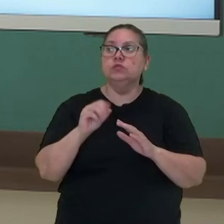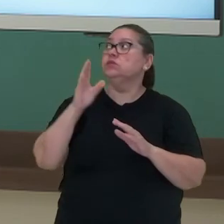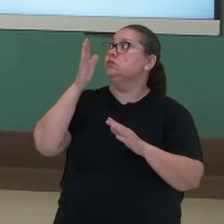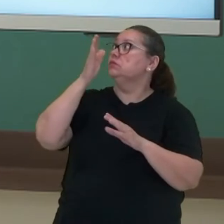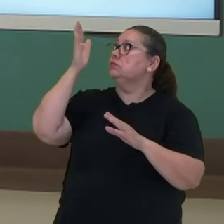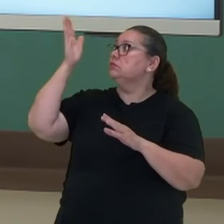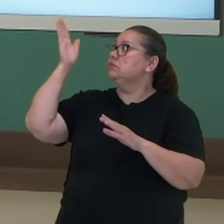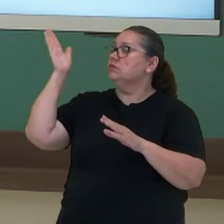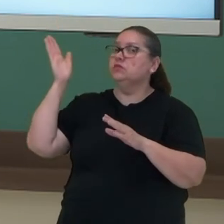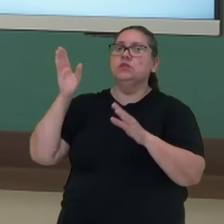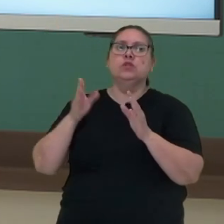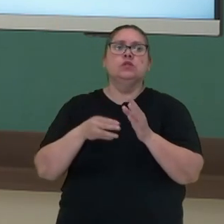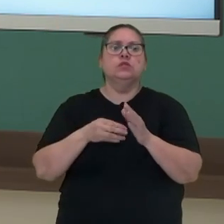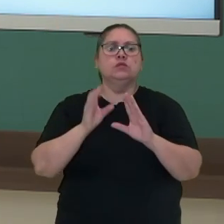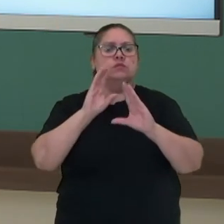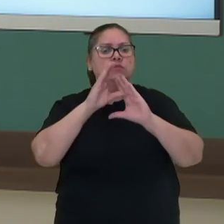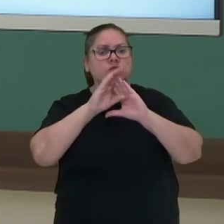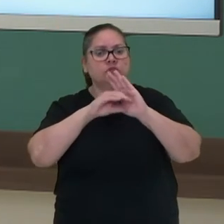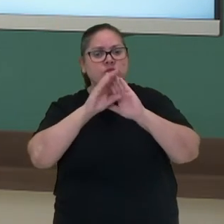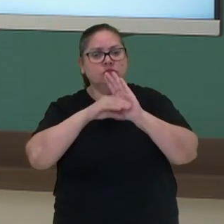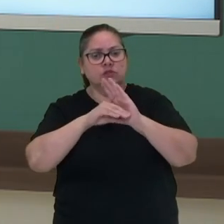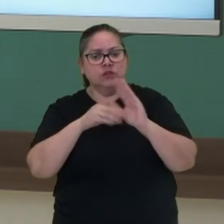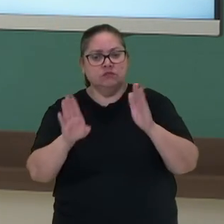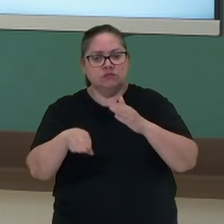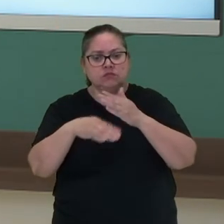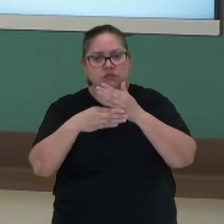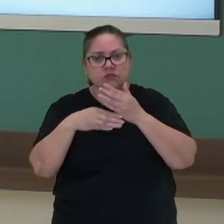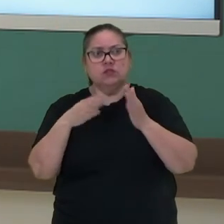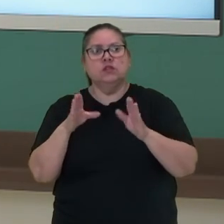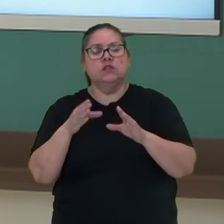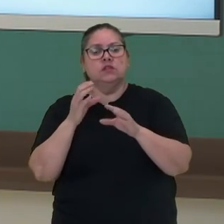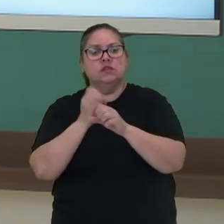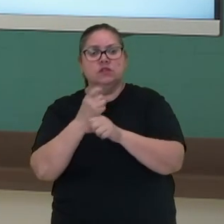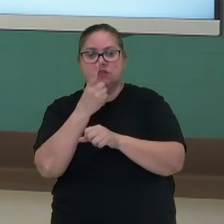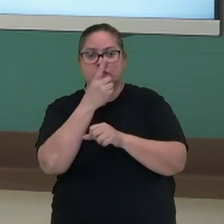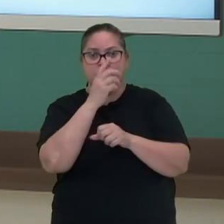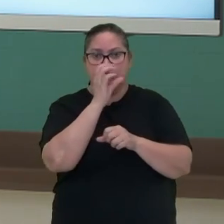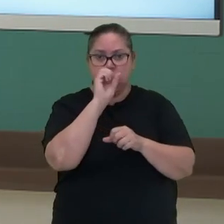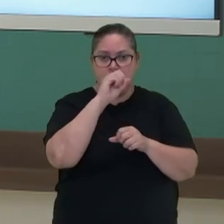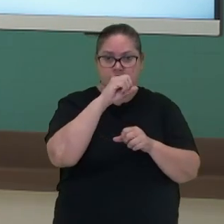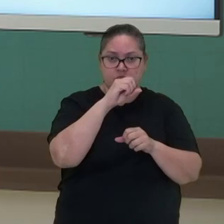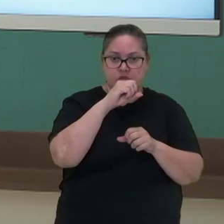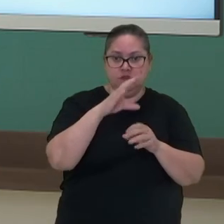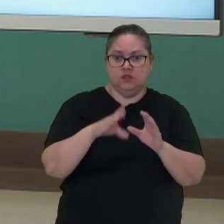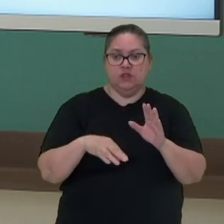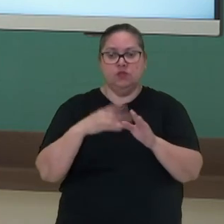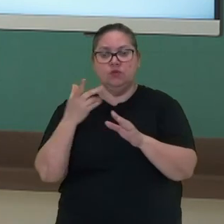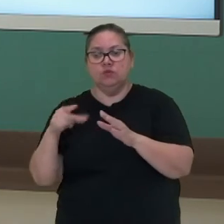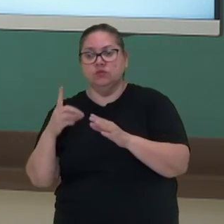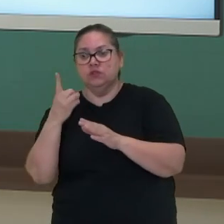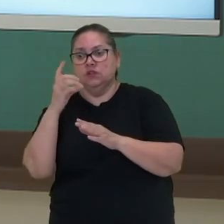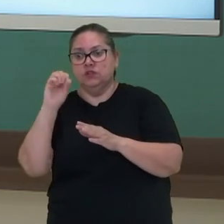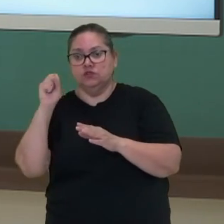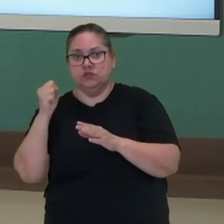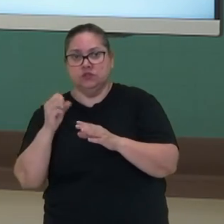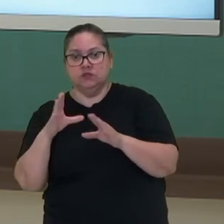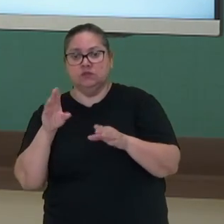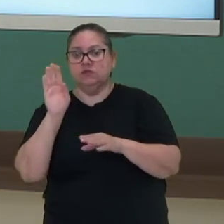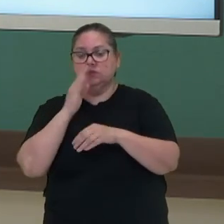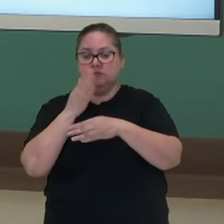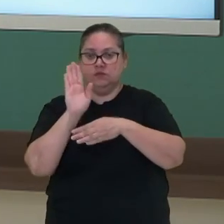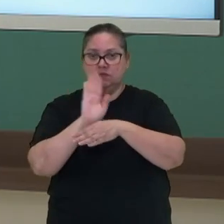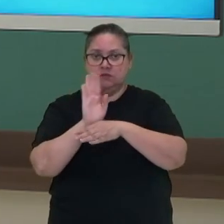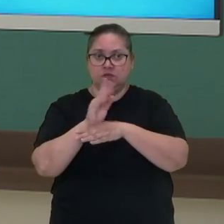e raso e o conceito de ângulos complementares que somam 90 e suplementares. Nesse vídeo nós falamos